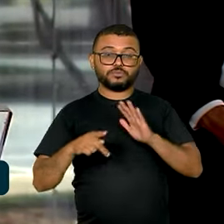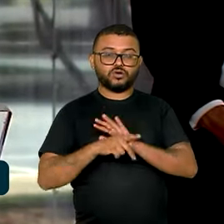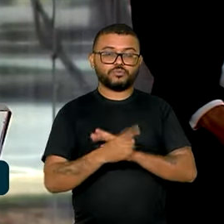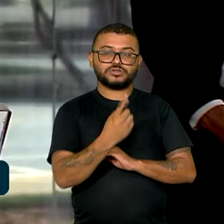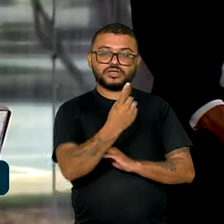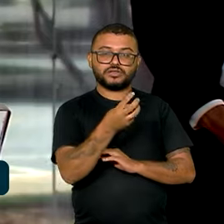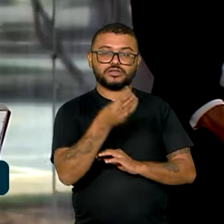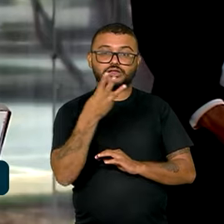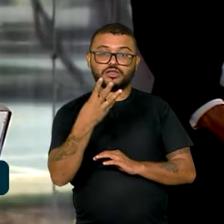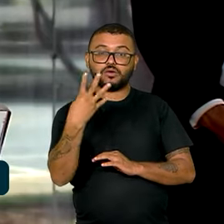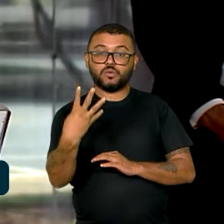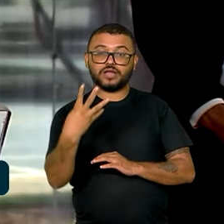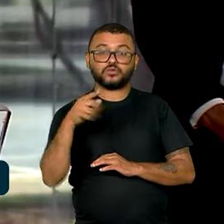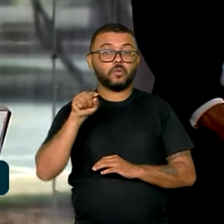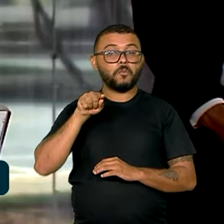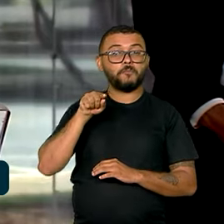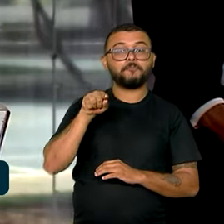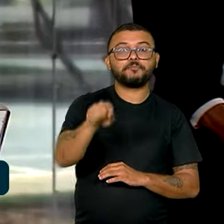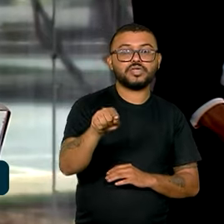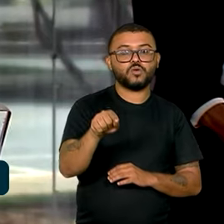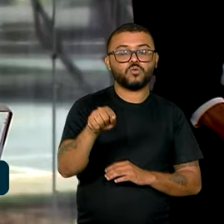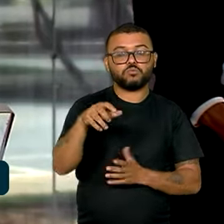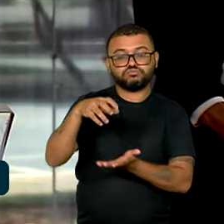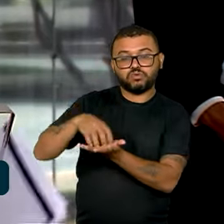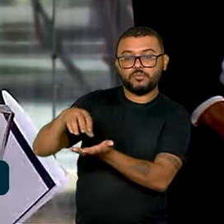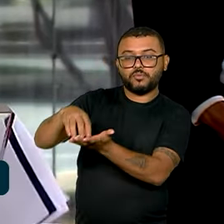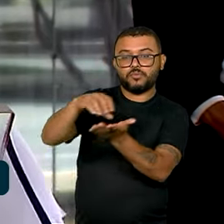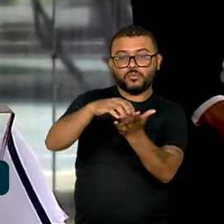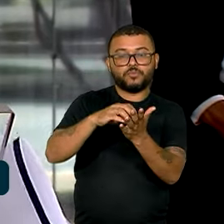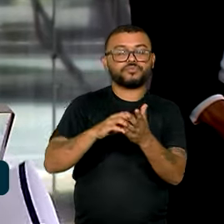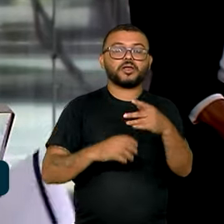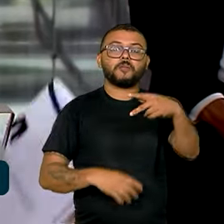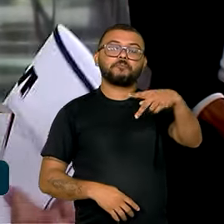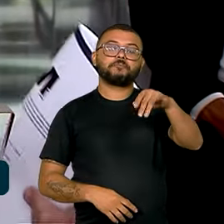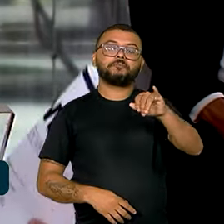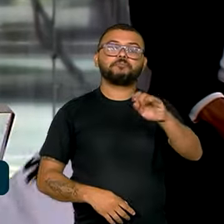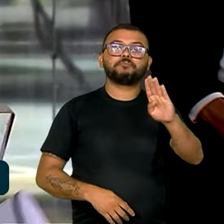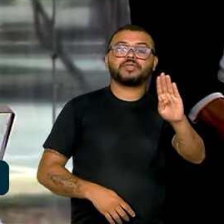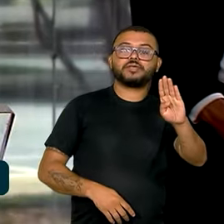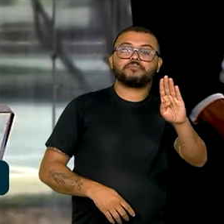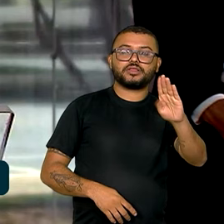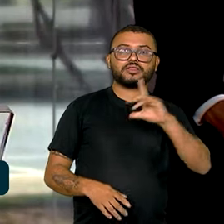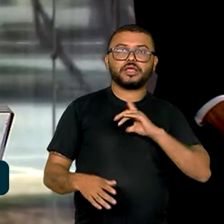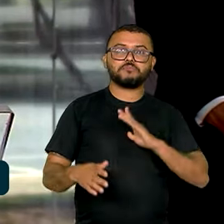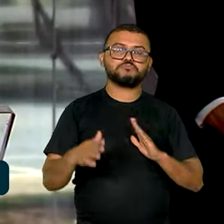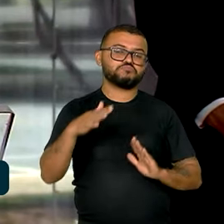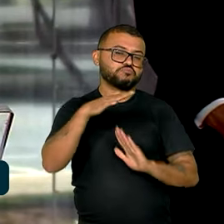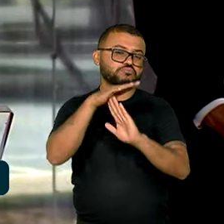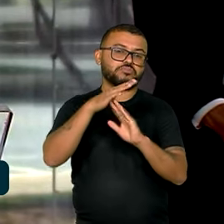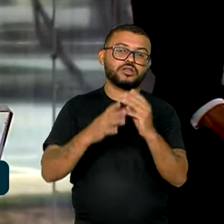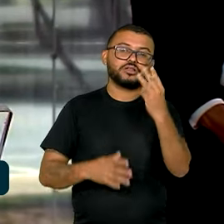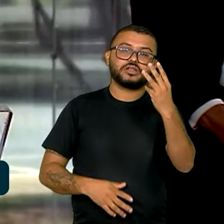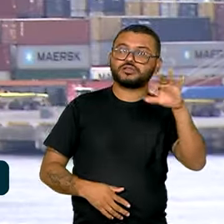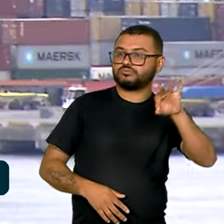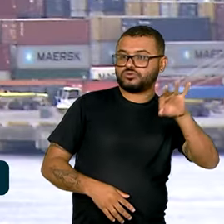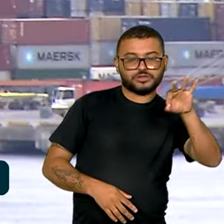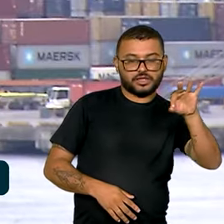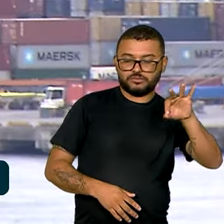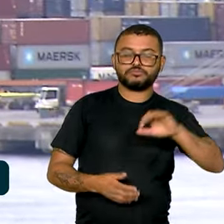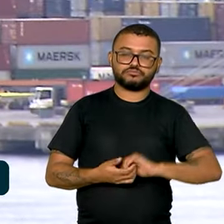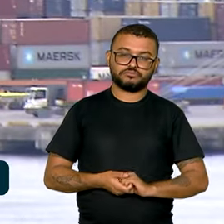134 mil pontos. O PIB bate aí em quase